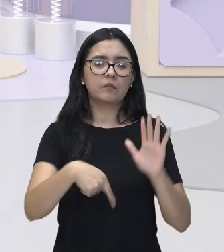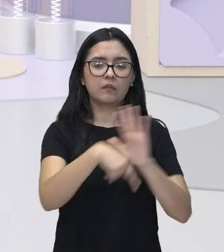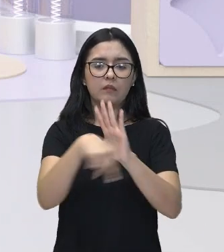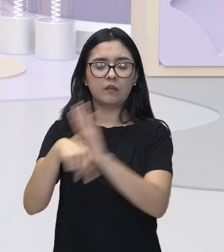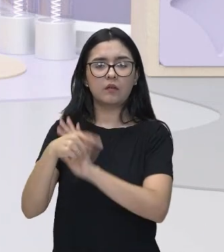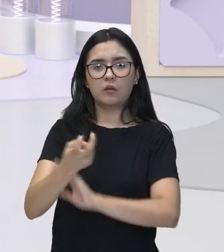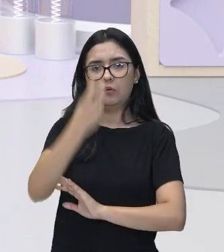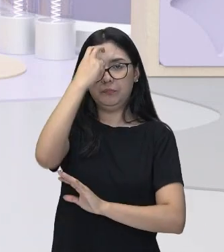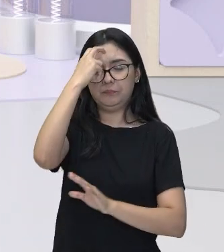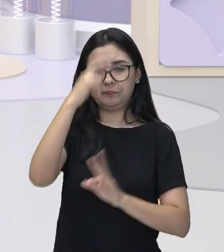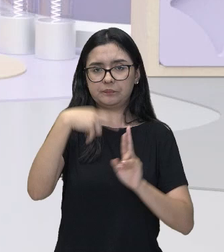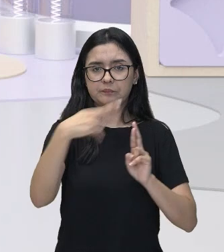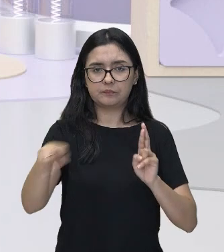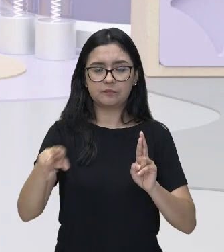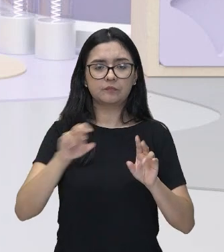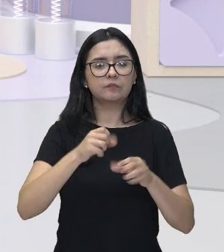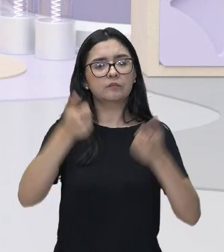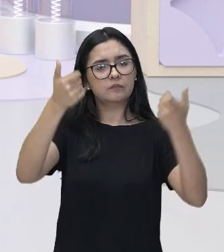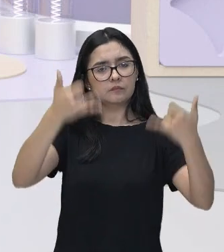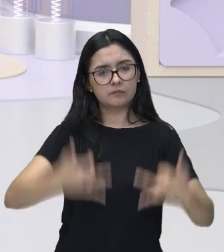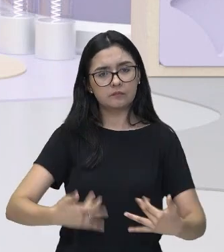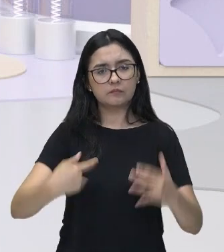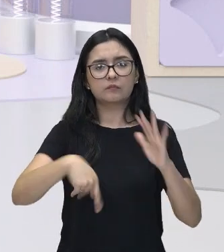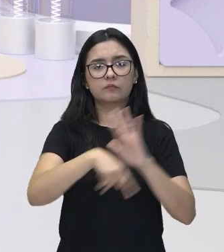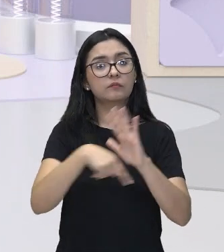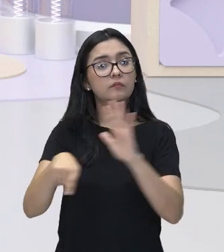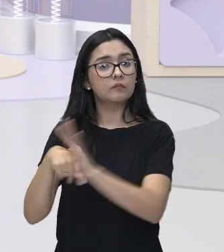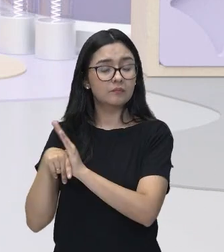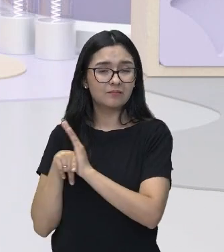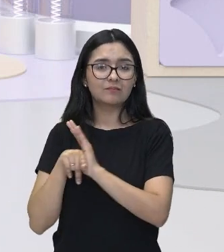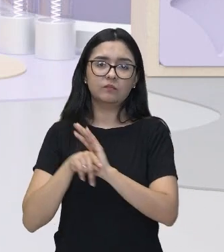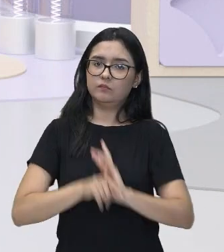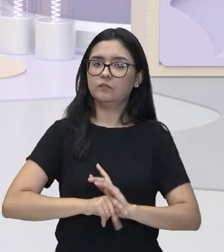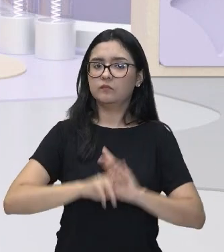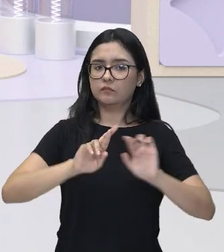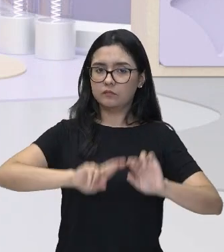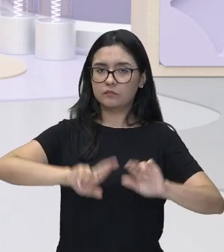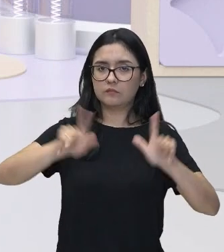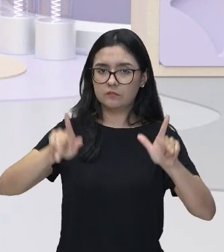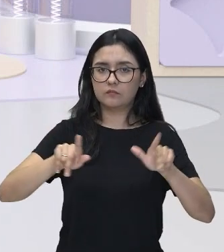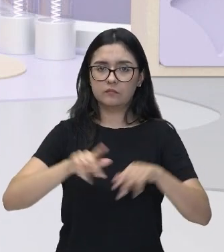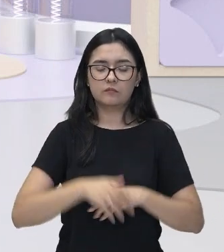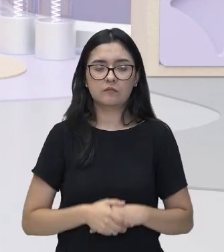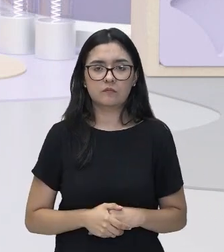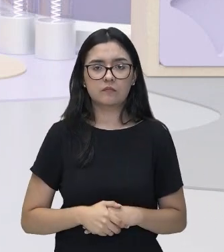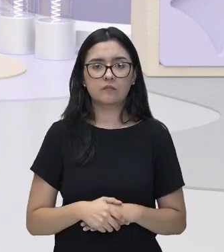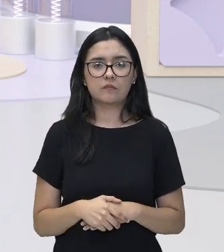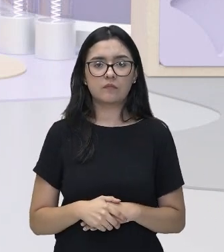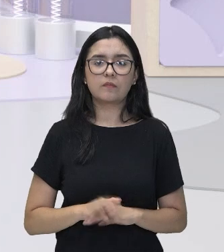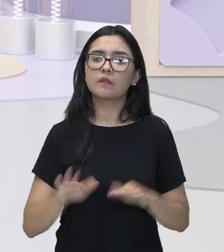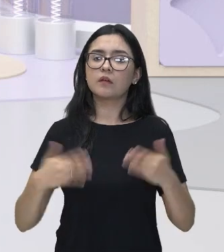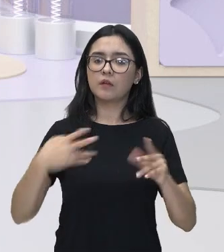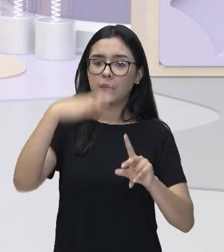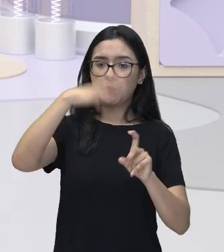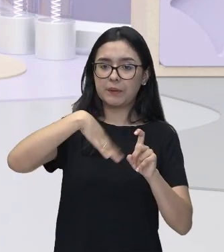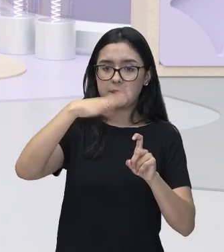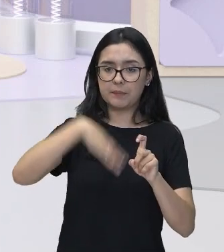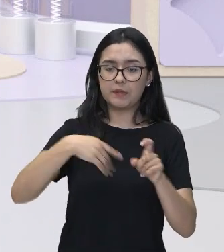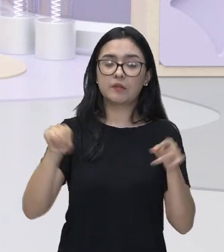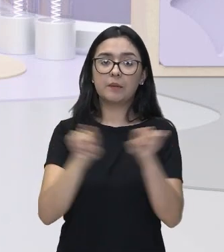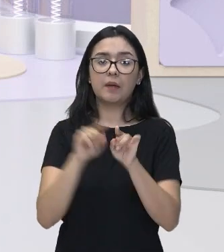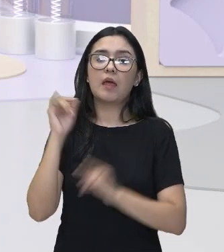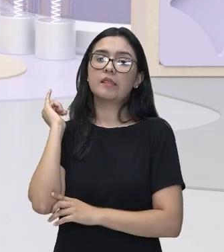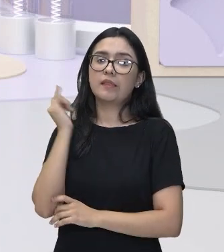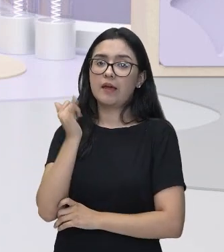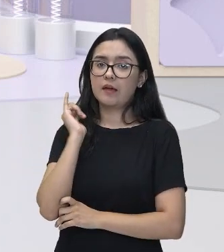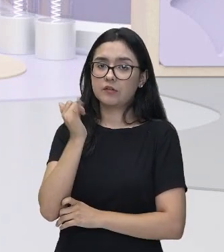cada religião vai contar de uma maneira essas origens. Os mitos e suas